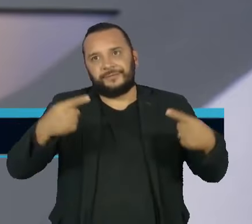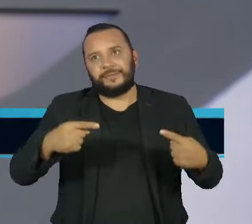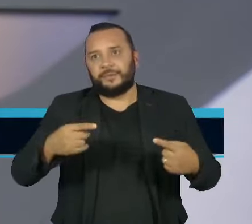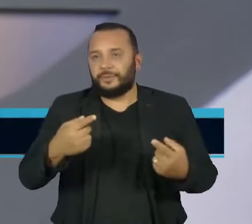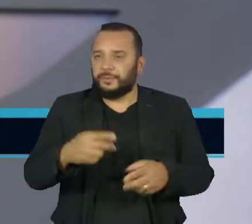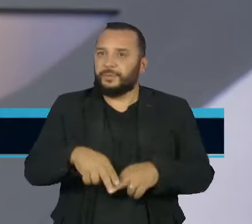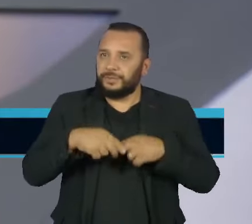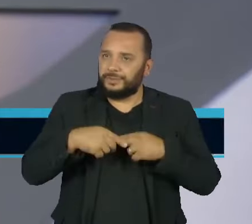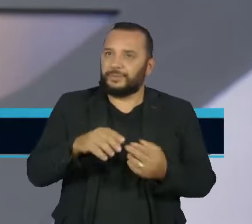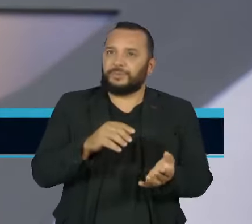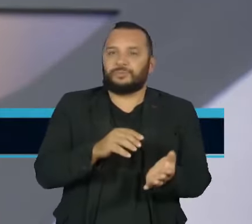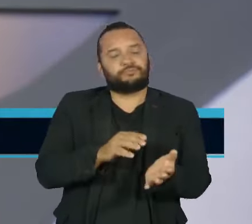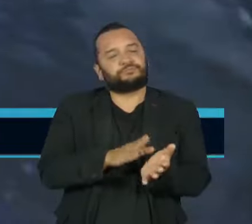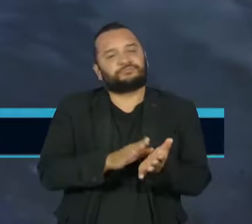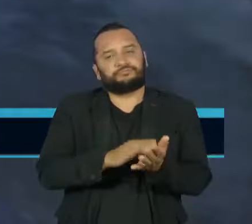notícia foi tão comemorada